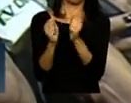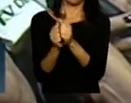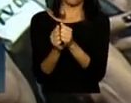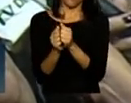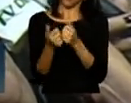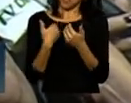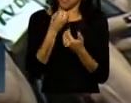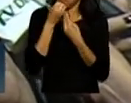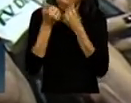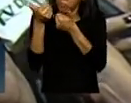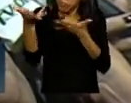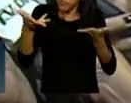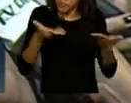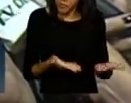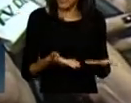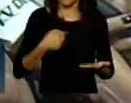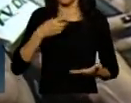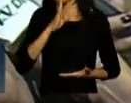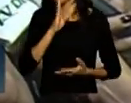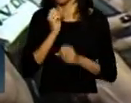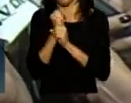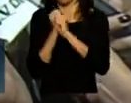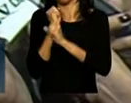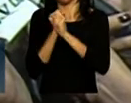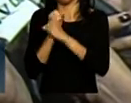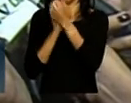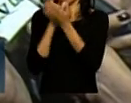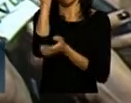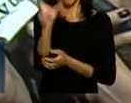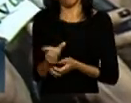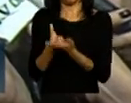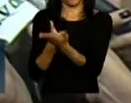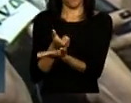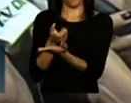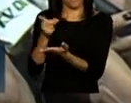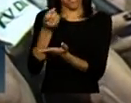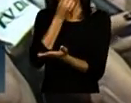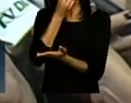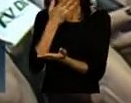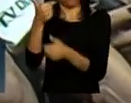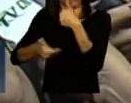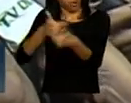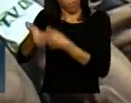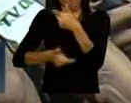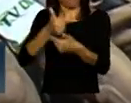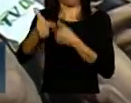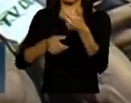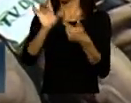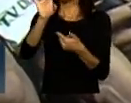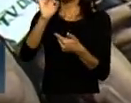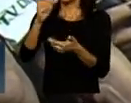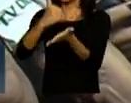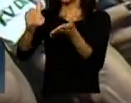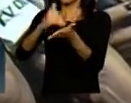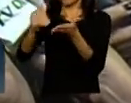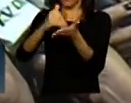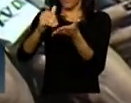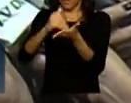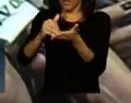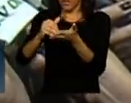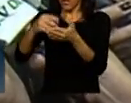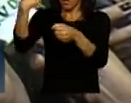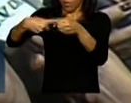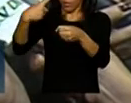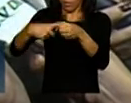por mim pessoalmente por ser uma pessoa que eu conheço há muitos anos é que inclusive está desenvolvendo um trabalho muito bom não só na Secretaria de Saúde de São